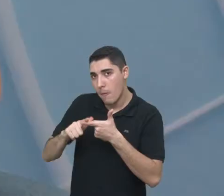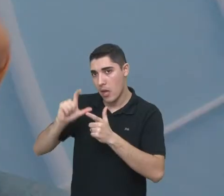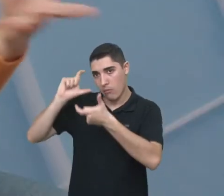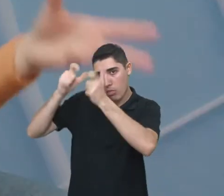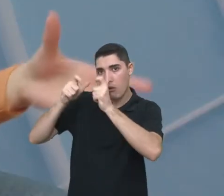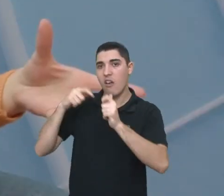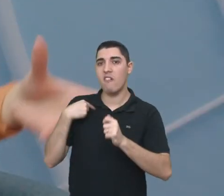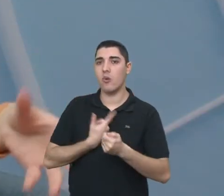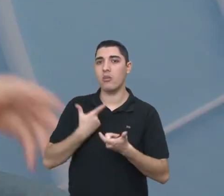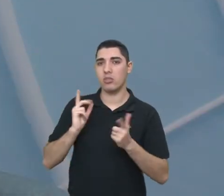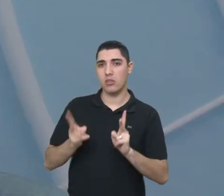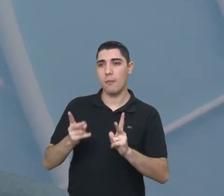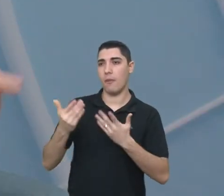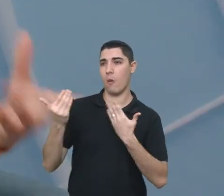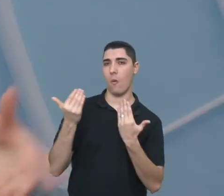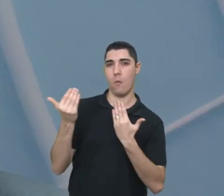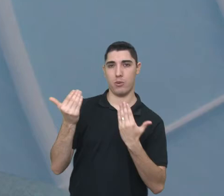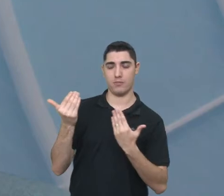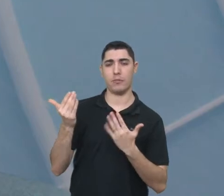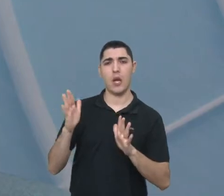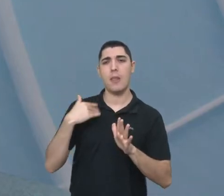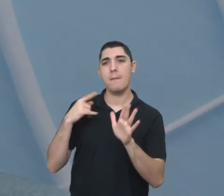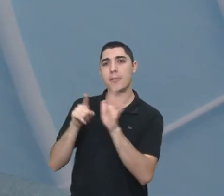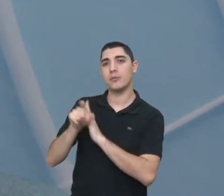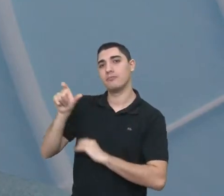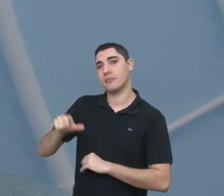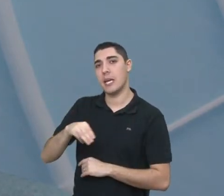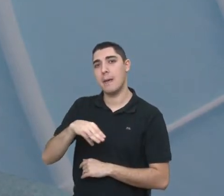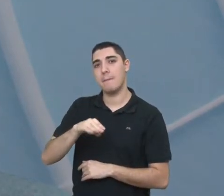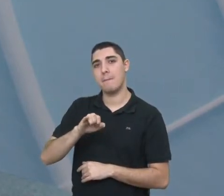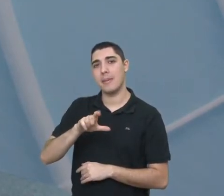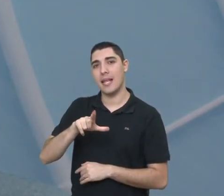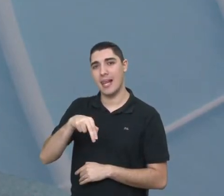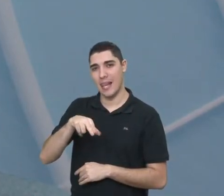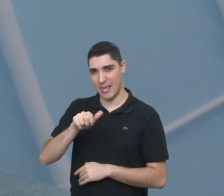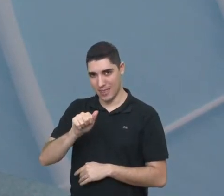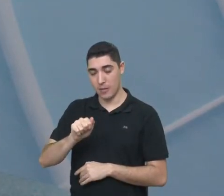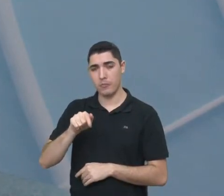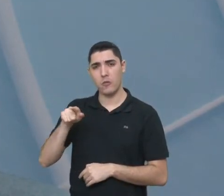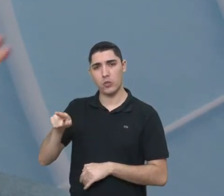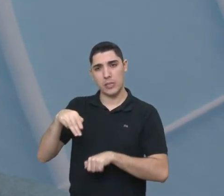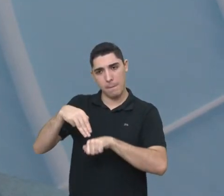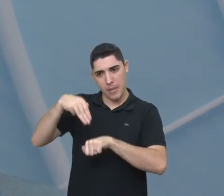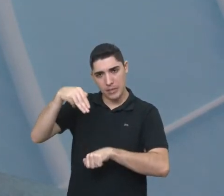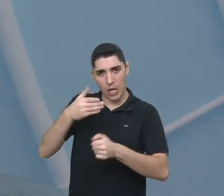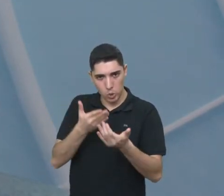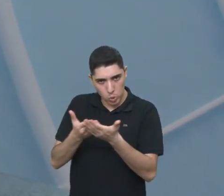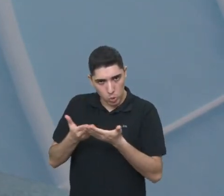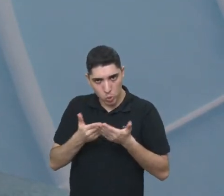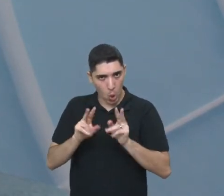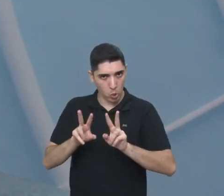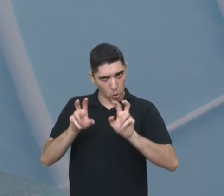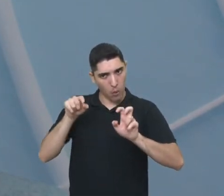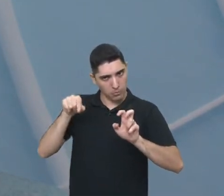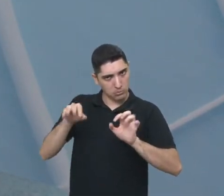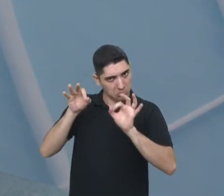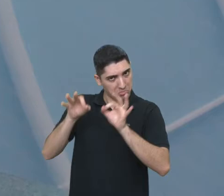de comparação. Eu queria fazer a primeira pergunta para a Milena, né? No seu mestrado você estudou um pouquinho sobre isso,